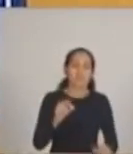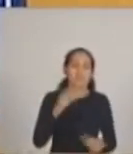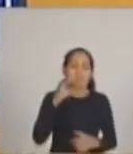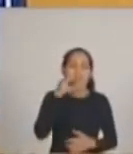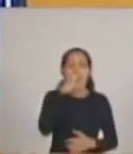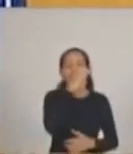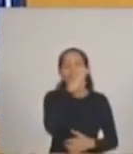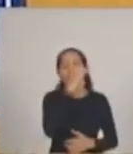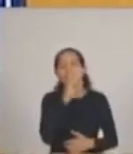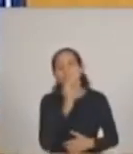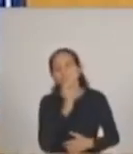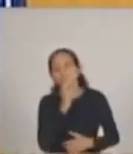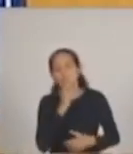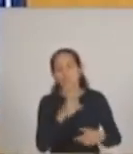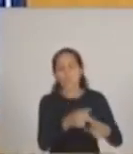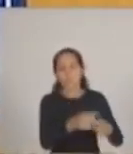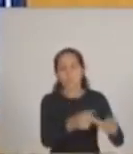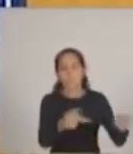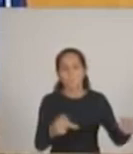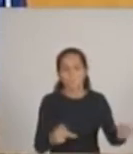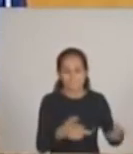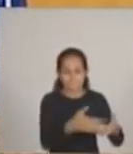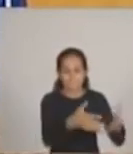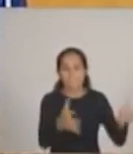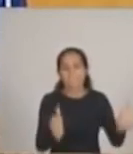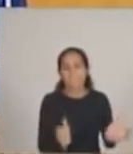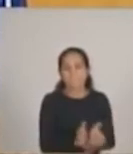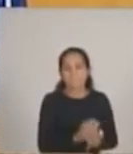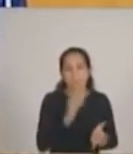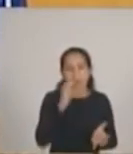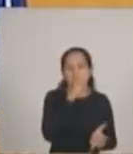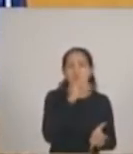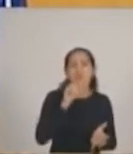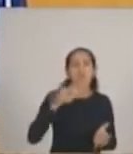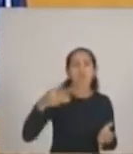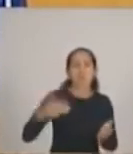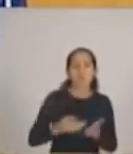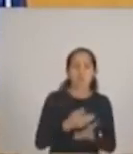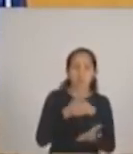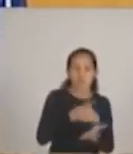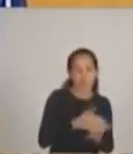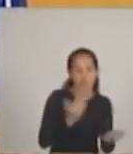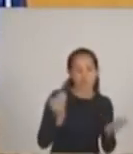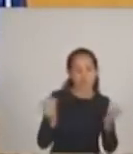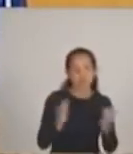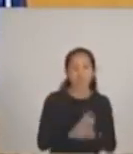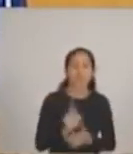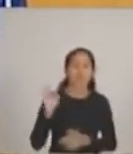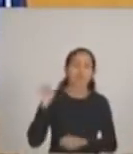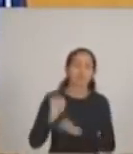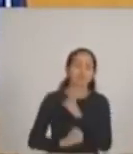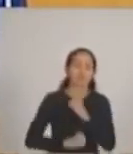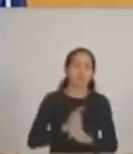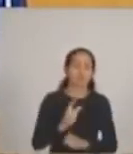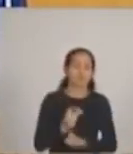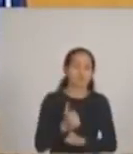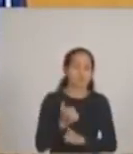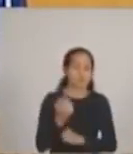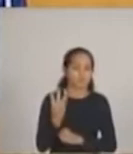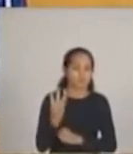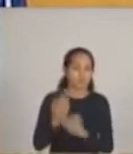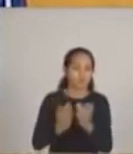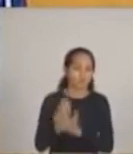E o Tribunal de Justiça encaminha a essa casa lá em 2014 uma matéria que foi aprovada, e agora existe uma matéria para que